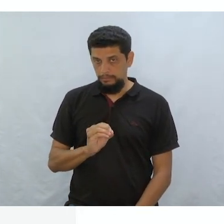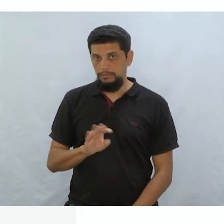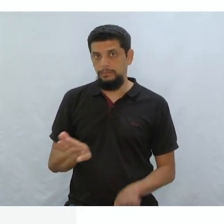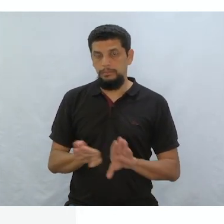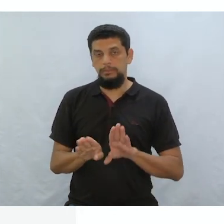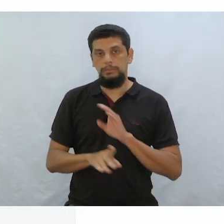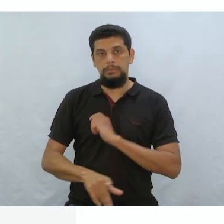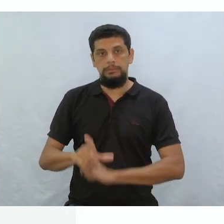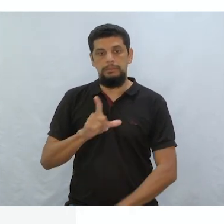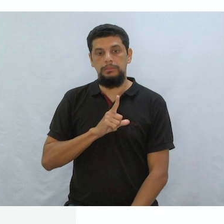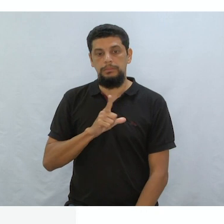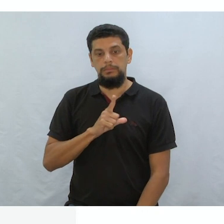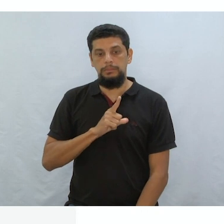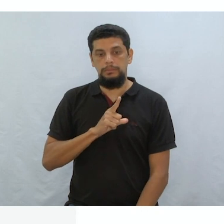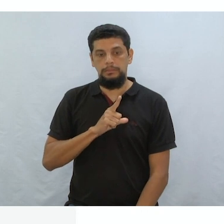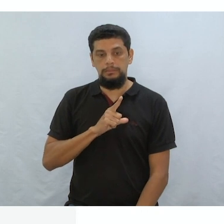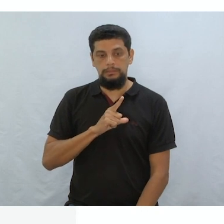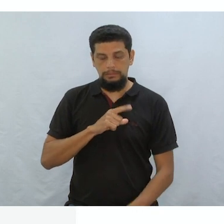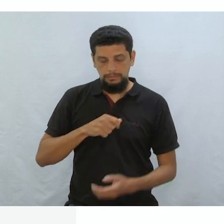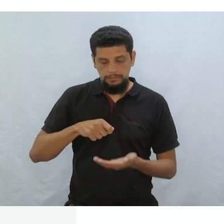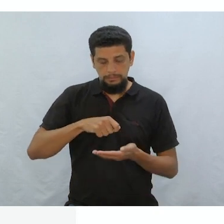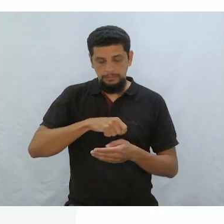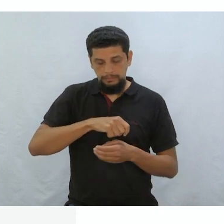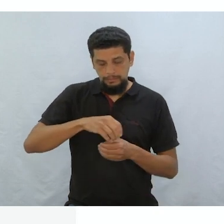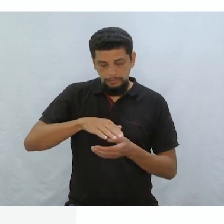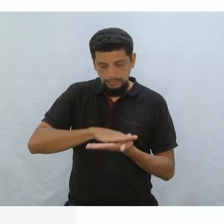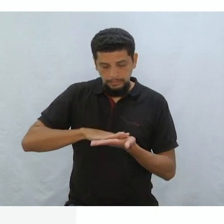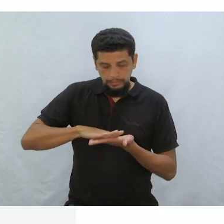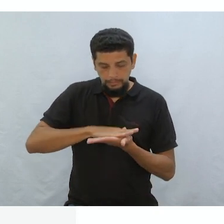Temos também o amaciante,